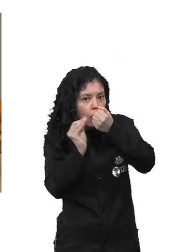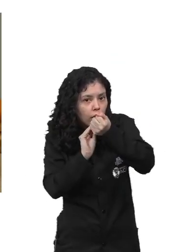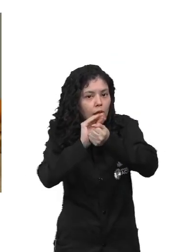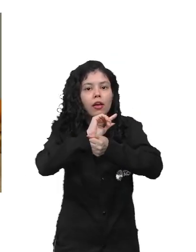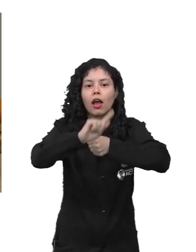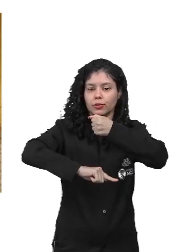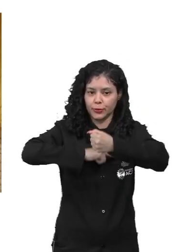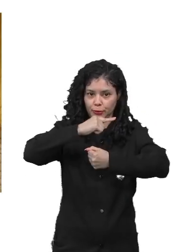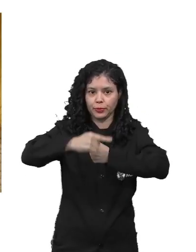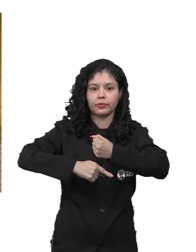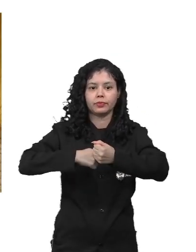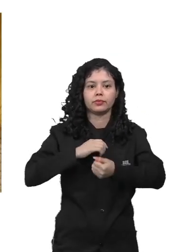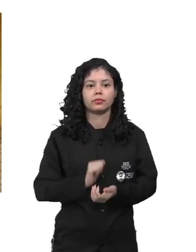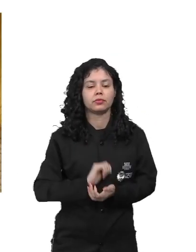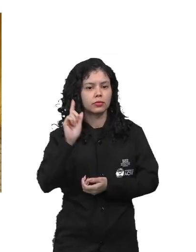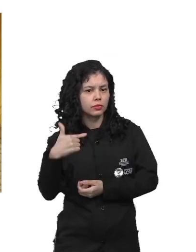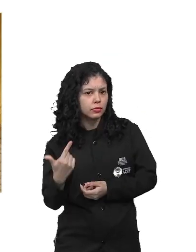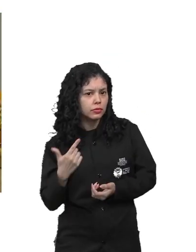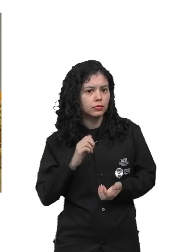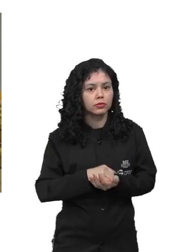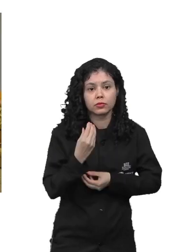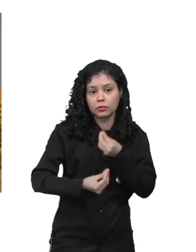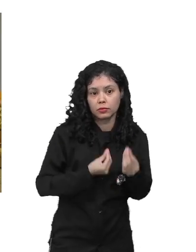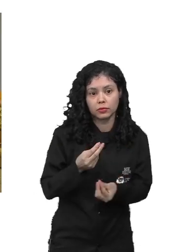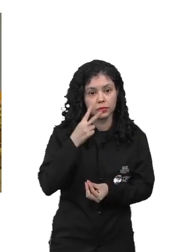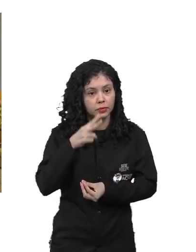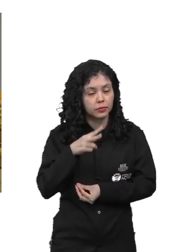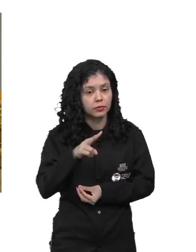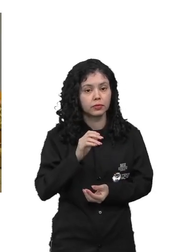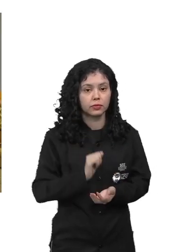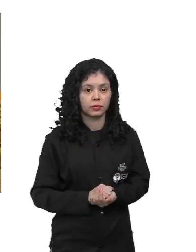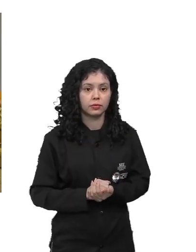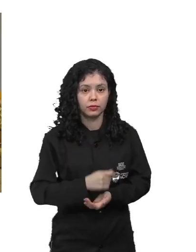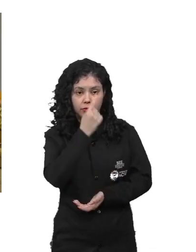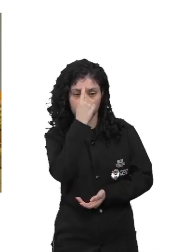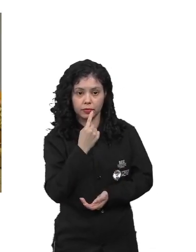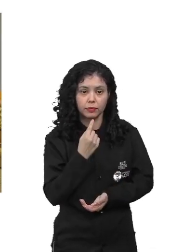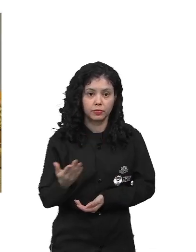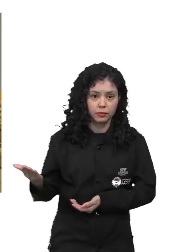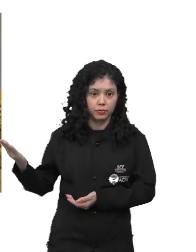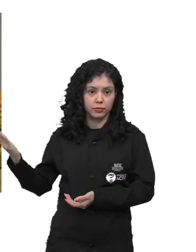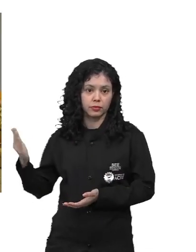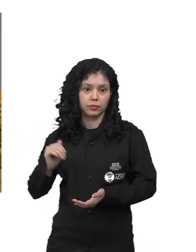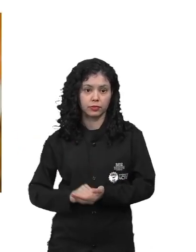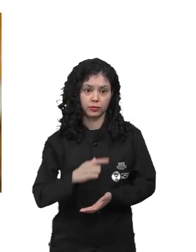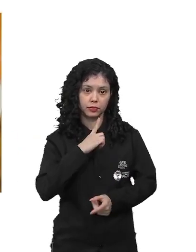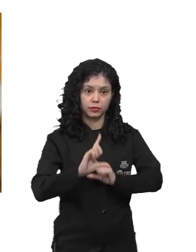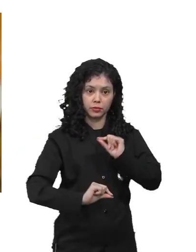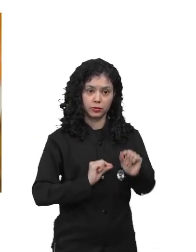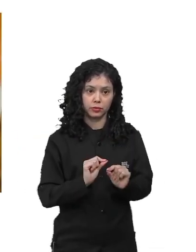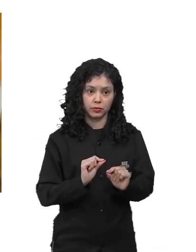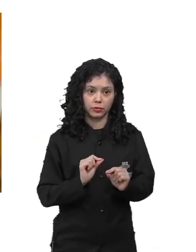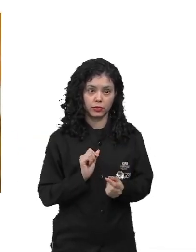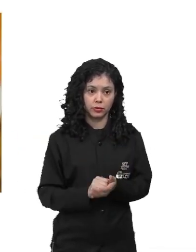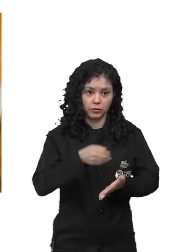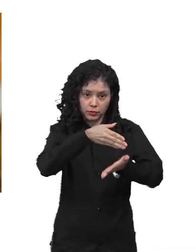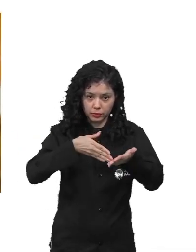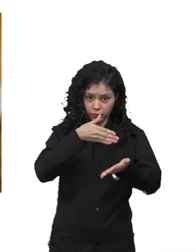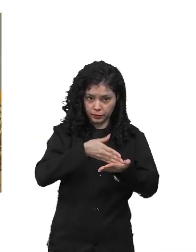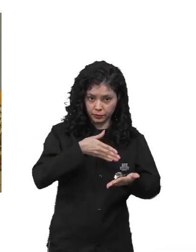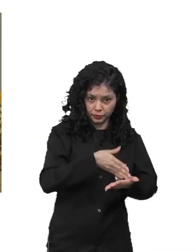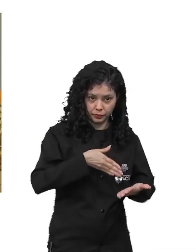moléculas e átomos. Ou seja, né, como a gente pode ver aqui nessa imagem, a gente tem ali, ó, o tomate